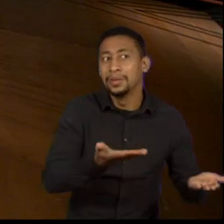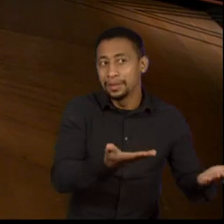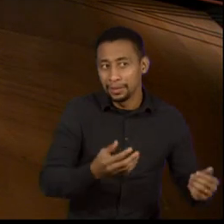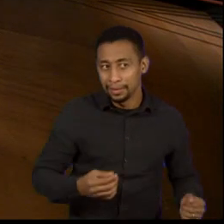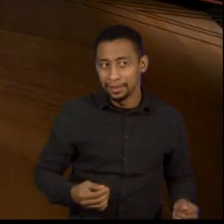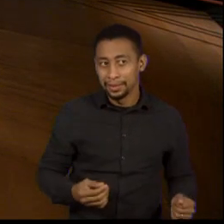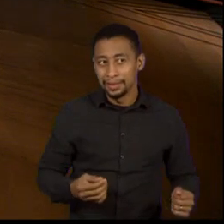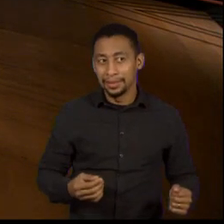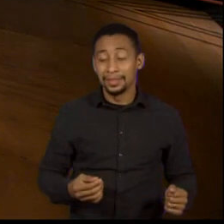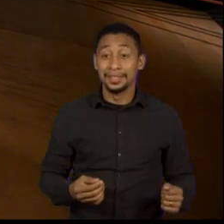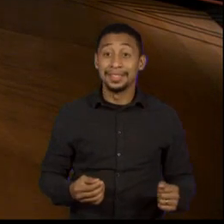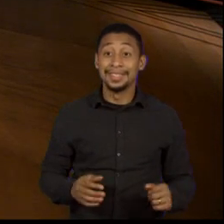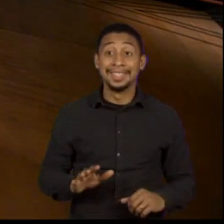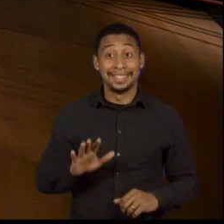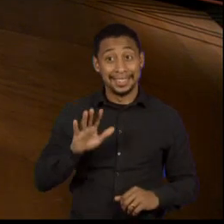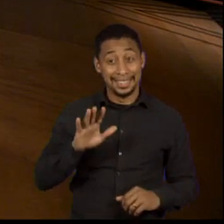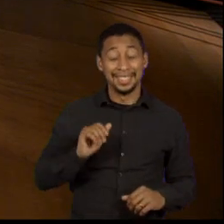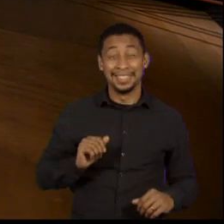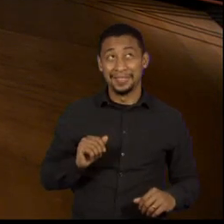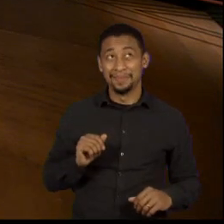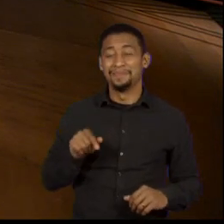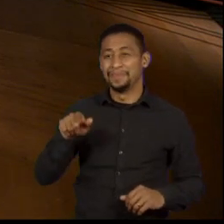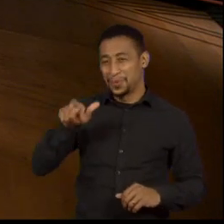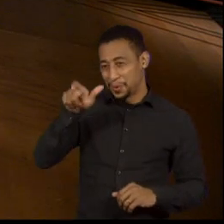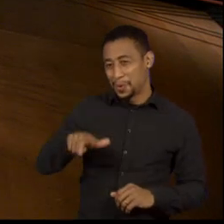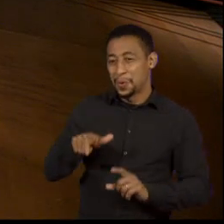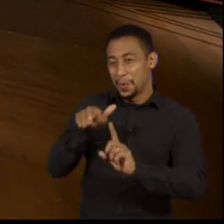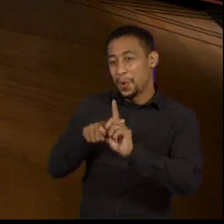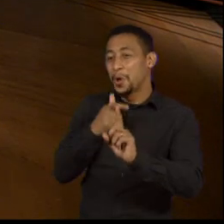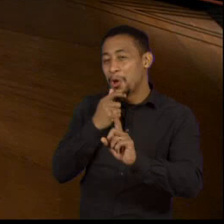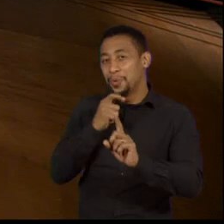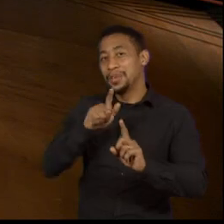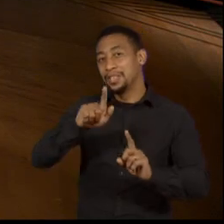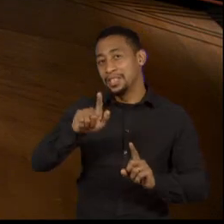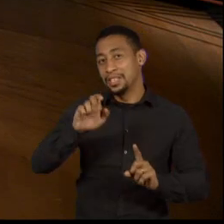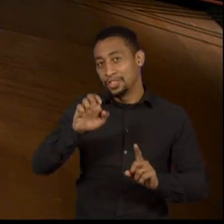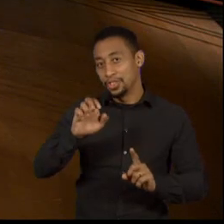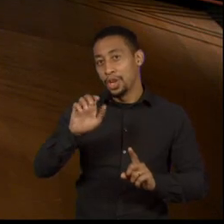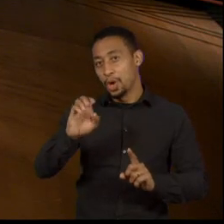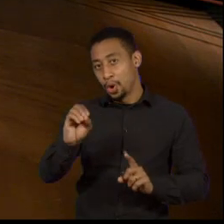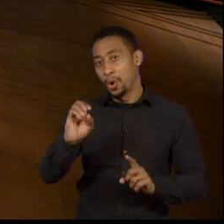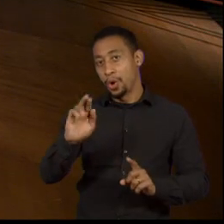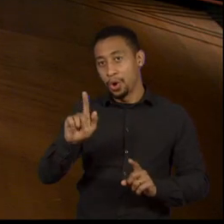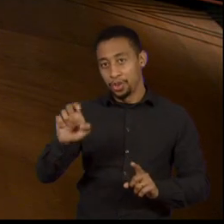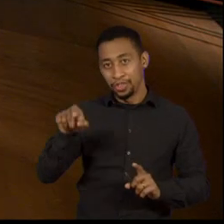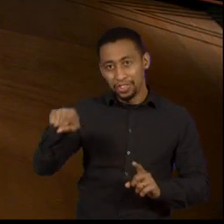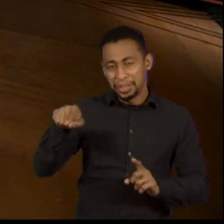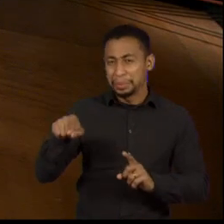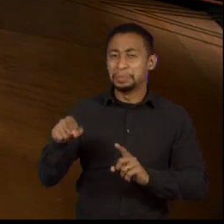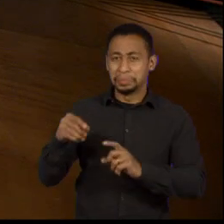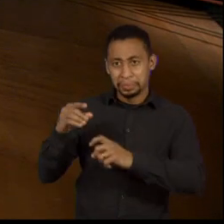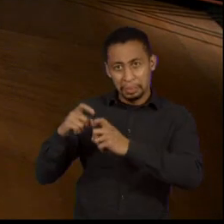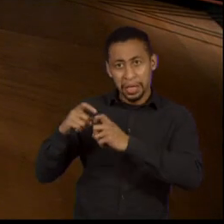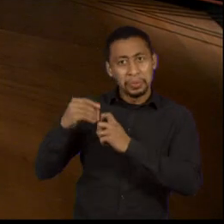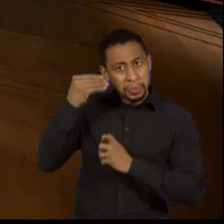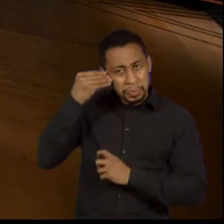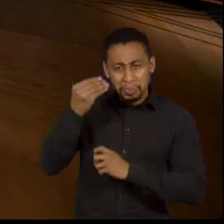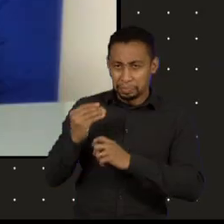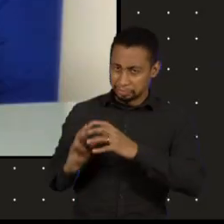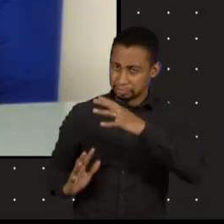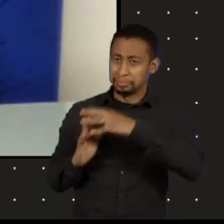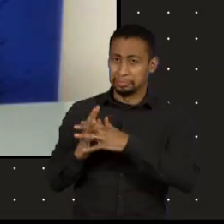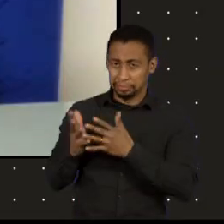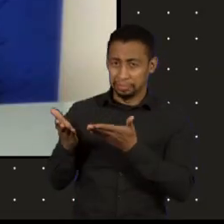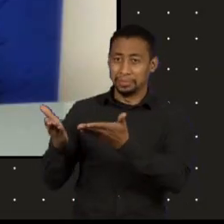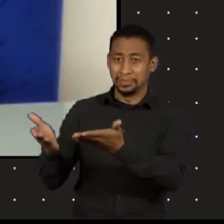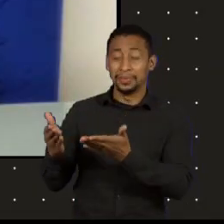Olha, o Jorge Forbes é um grande psicanalista, né? E ele é um psicanalista, como eu falei, eu sou uma atriz